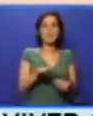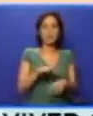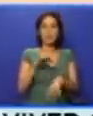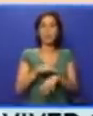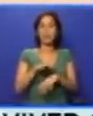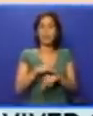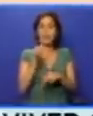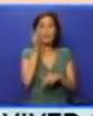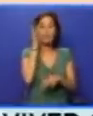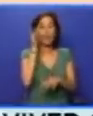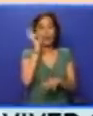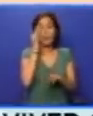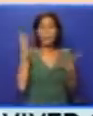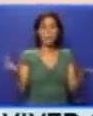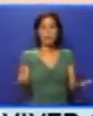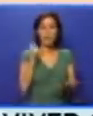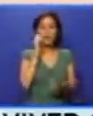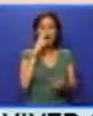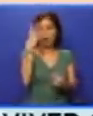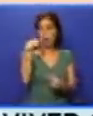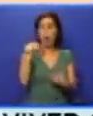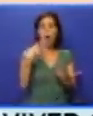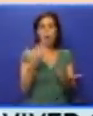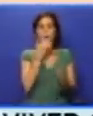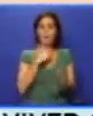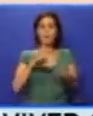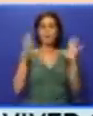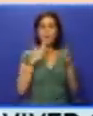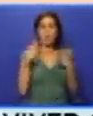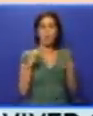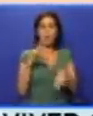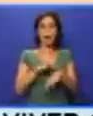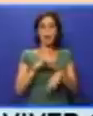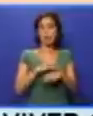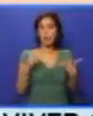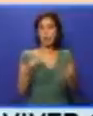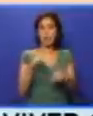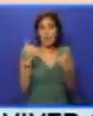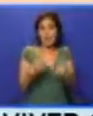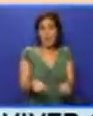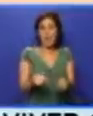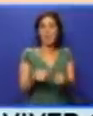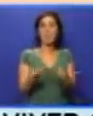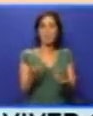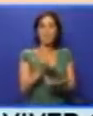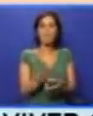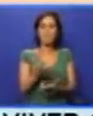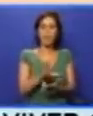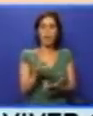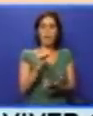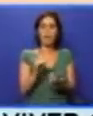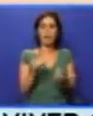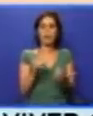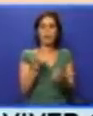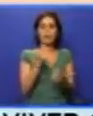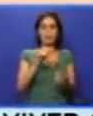uma doença invisível, aliás, quem olhar para nós, e felizmente a maior parte dos doentes com esclerose múltipla têm formas mais